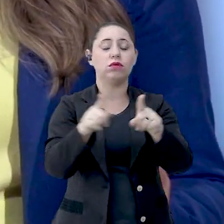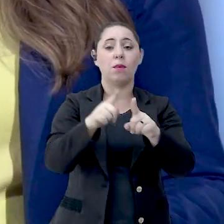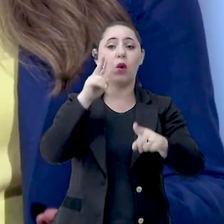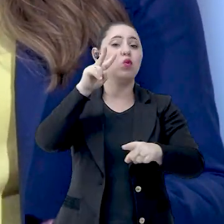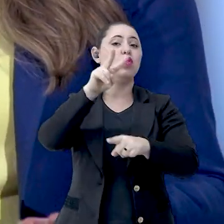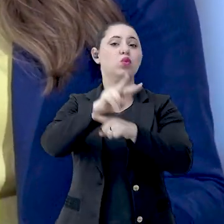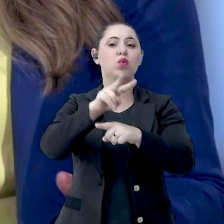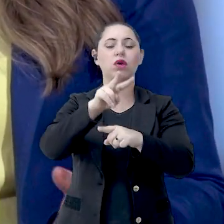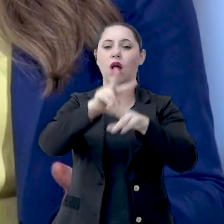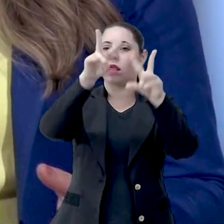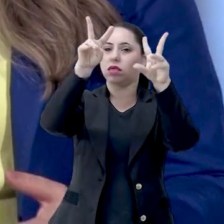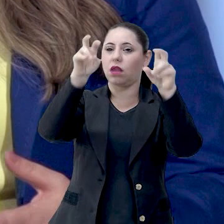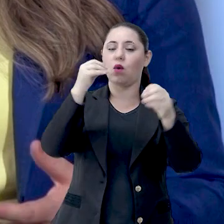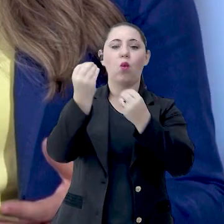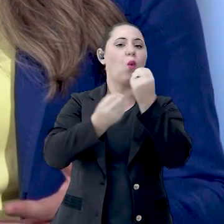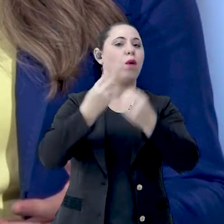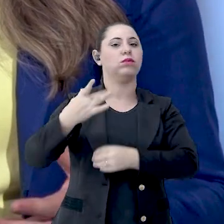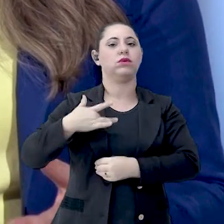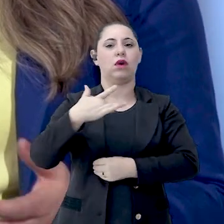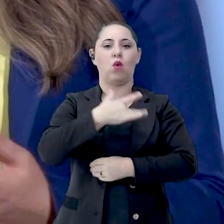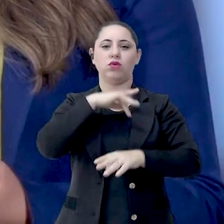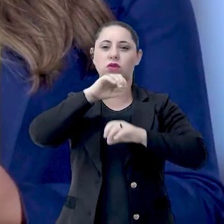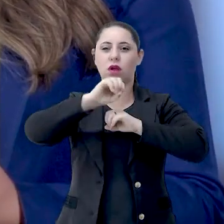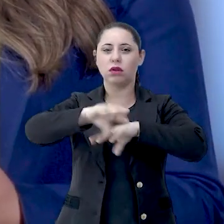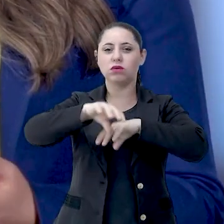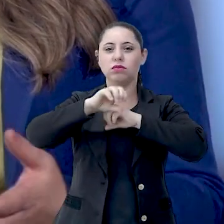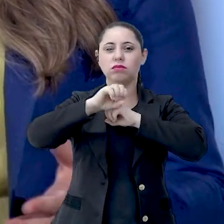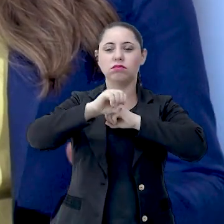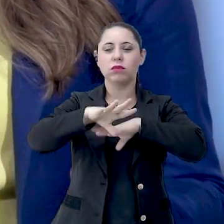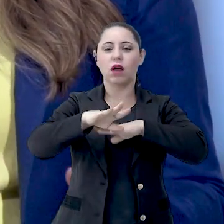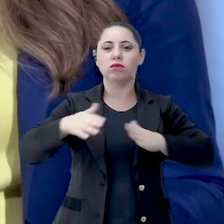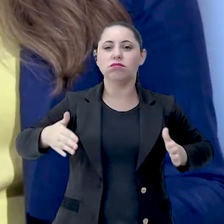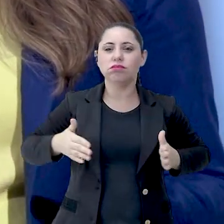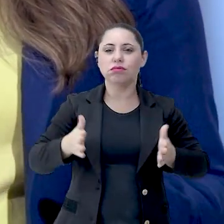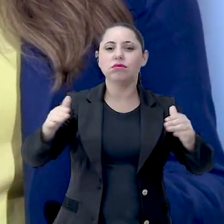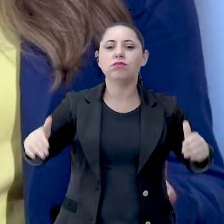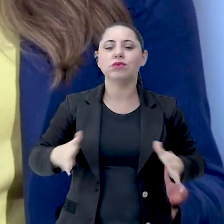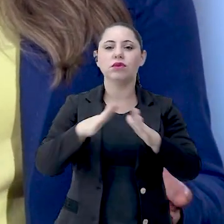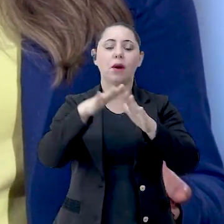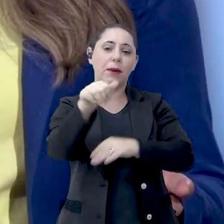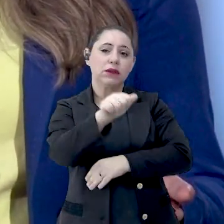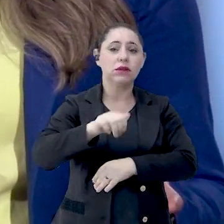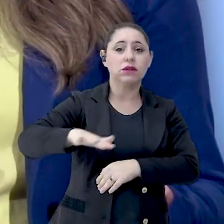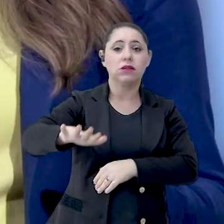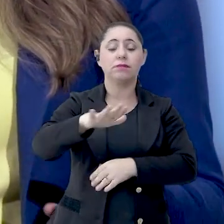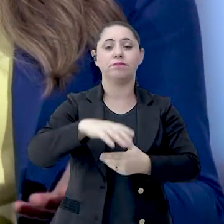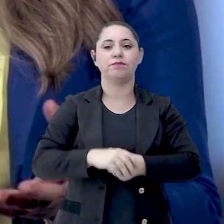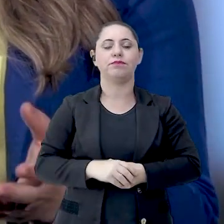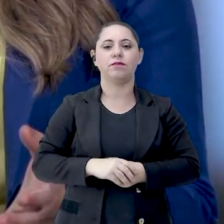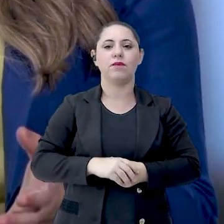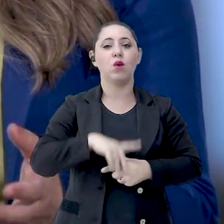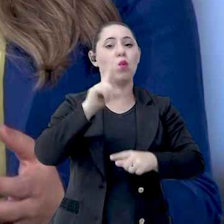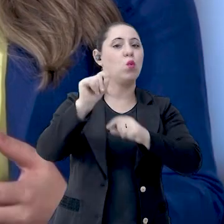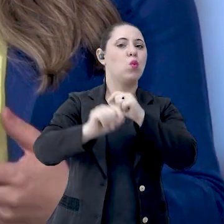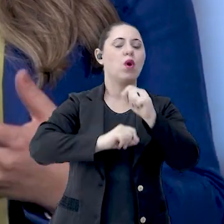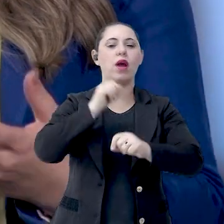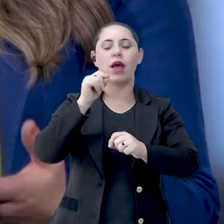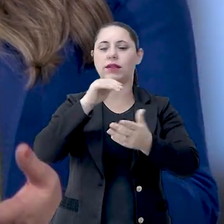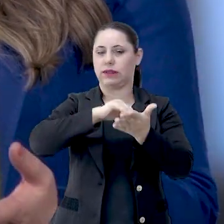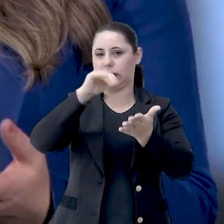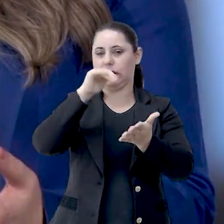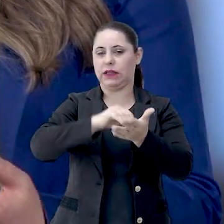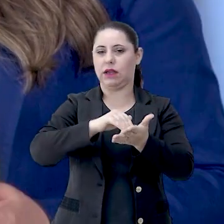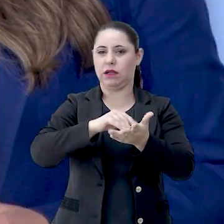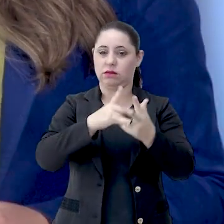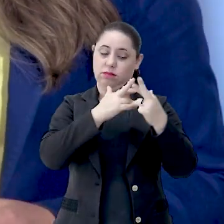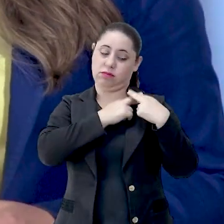outros, além de cuidar de assuntos como saúde, educação, mobilidade e assistência social por meio